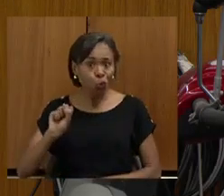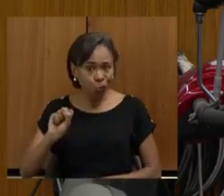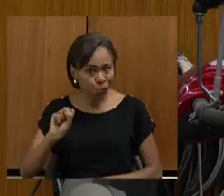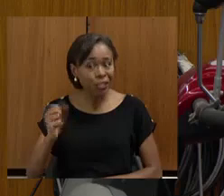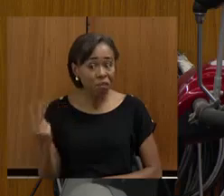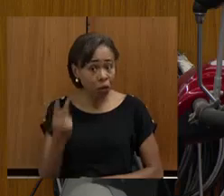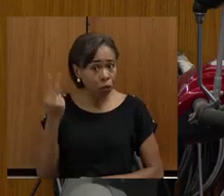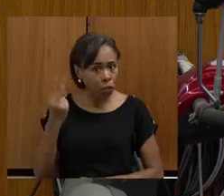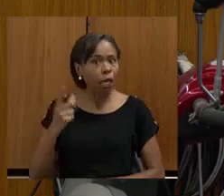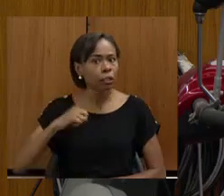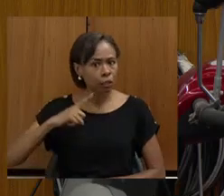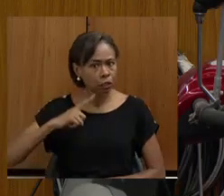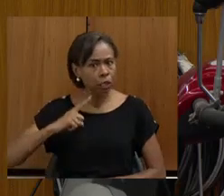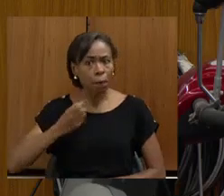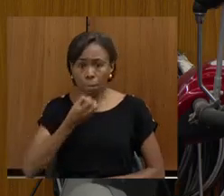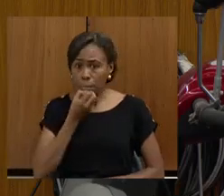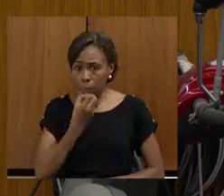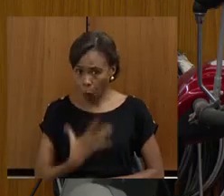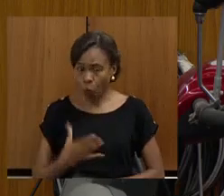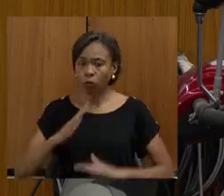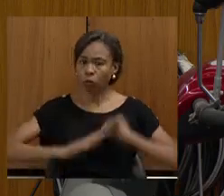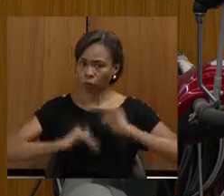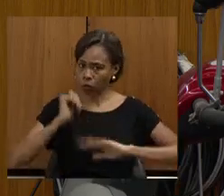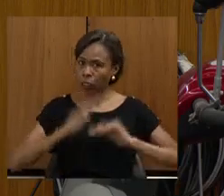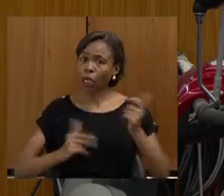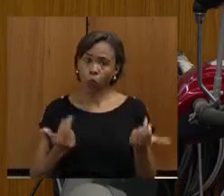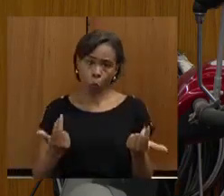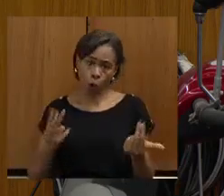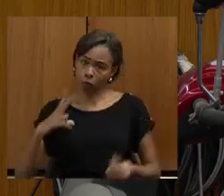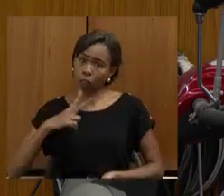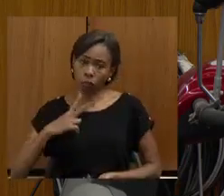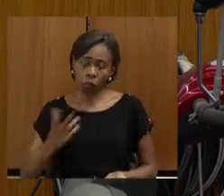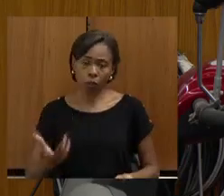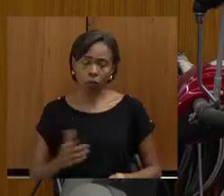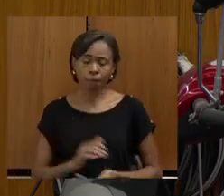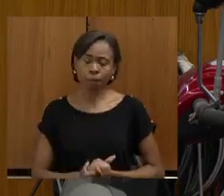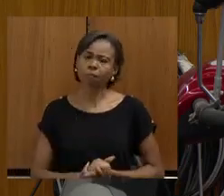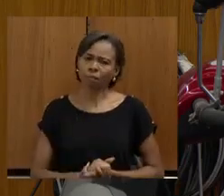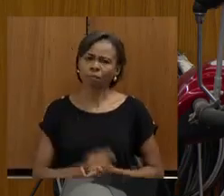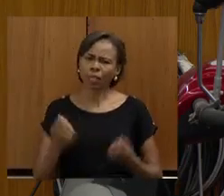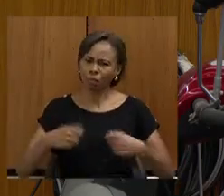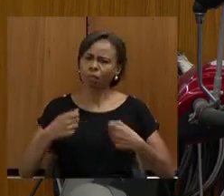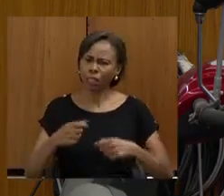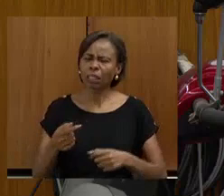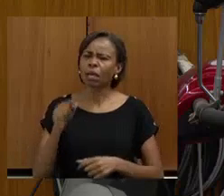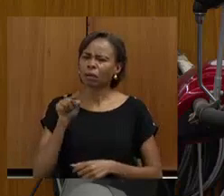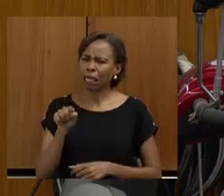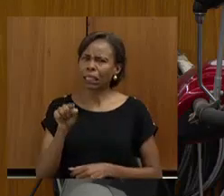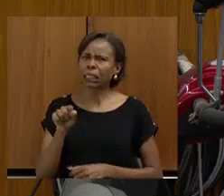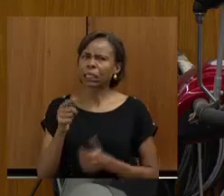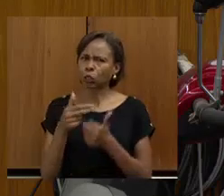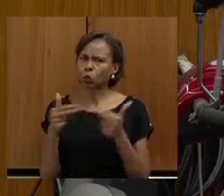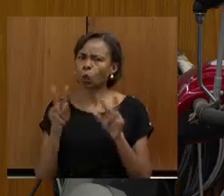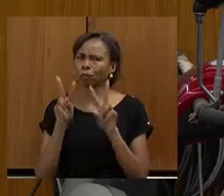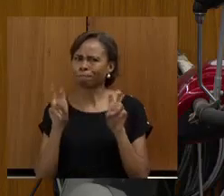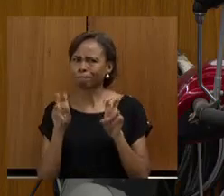tem bons profissionais, como tem nos particulares. Então, eu acho que a gente tem que pegar esse caso como exemplo e tentar que nunca